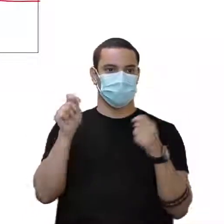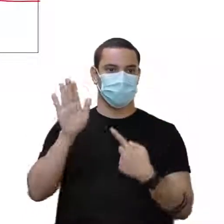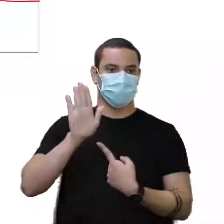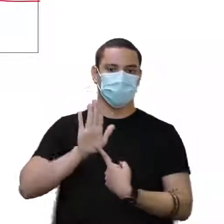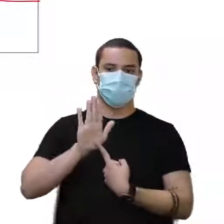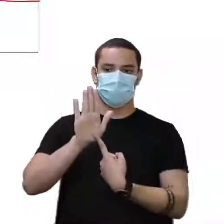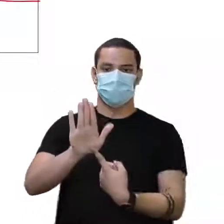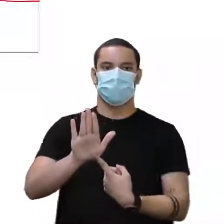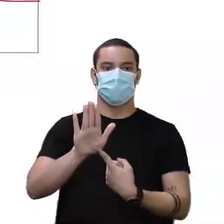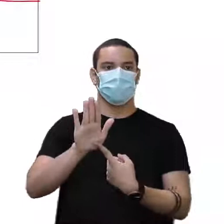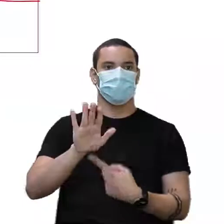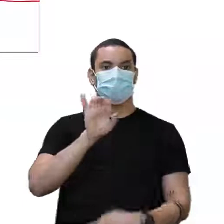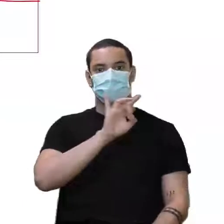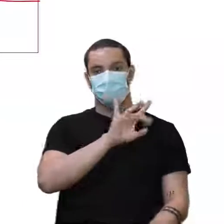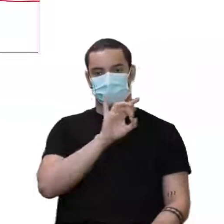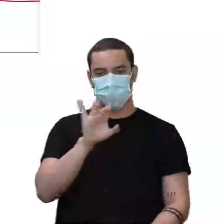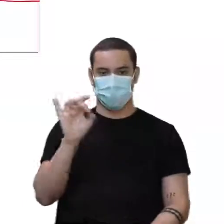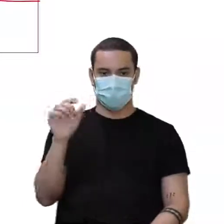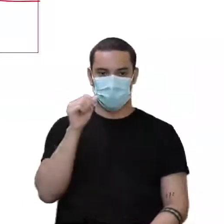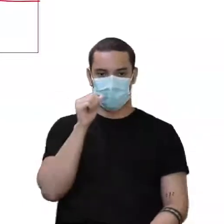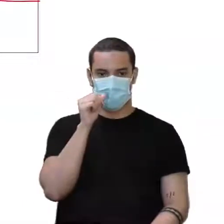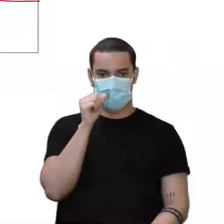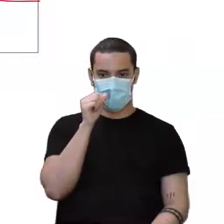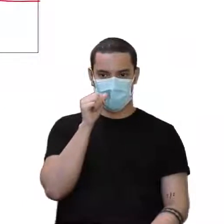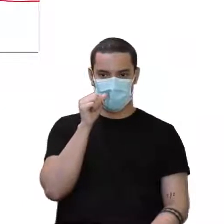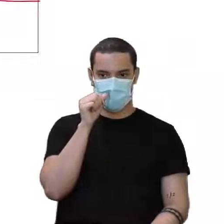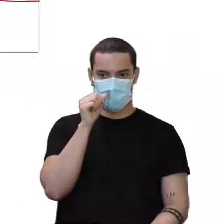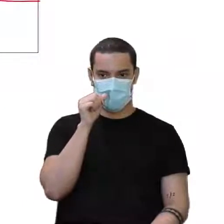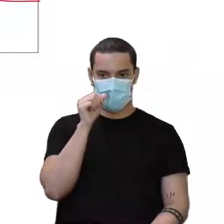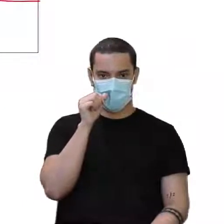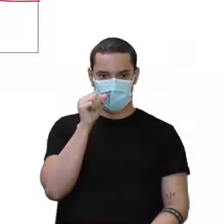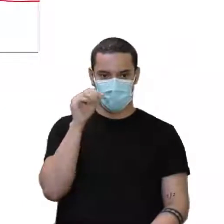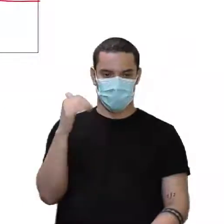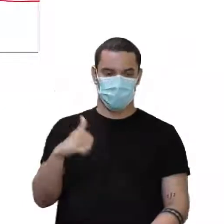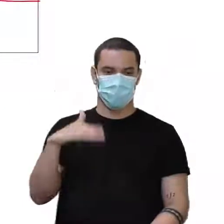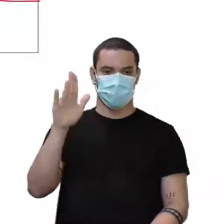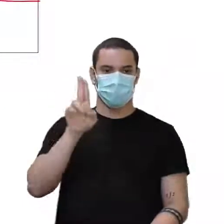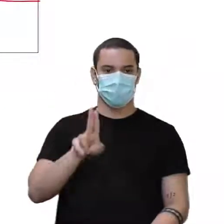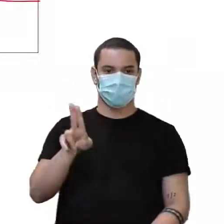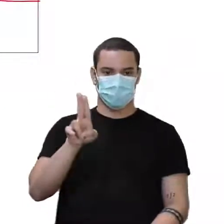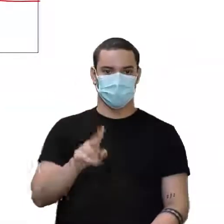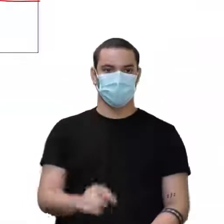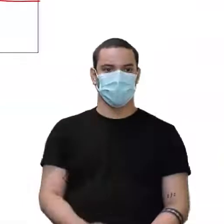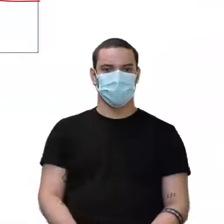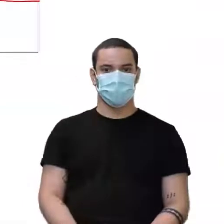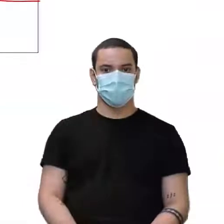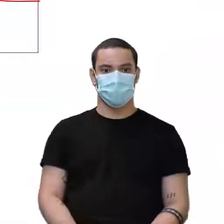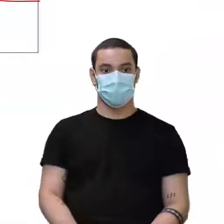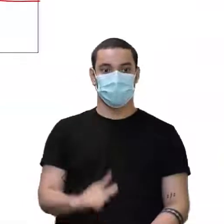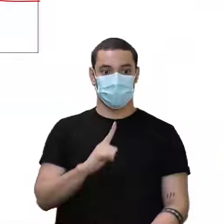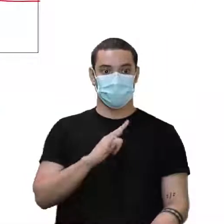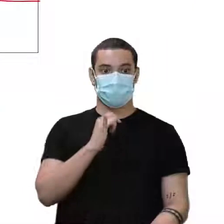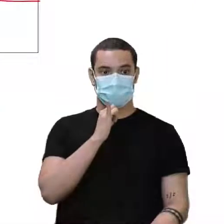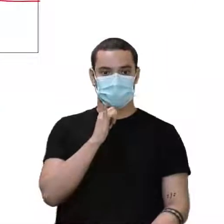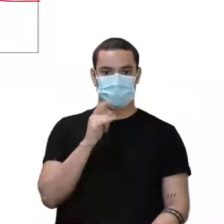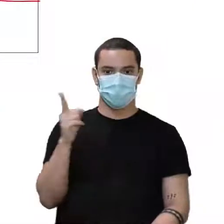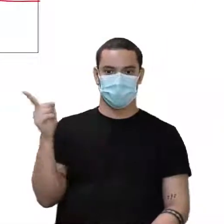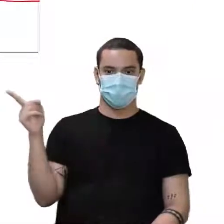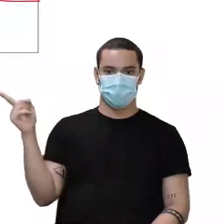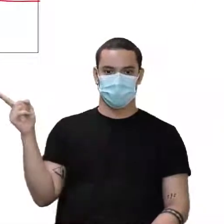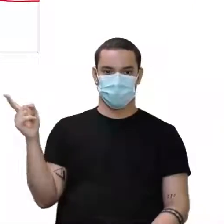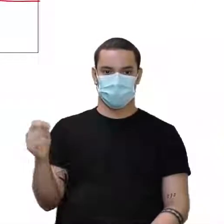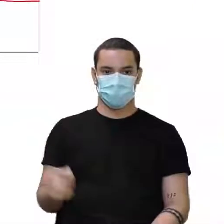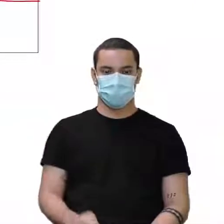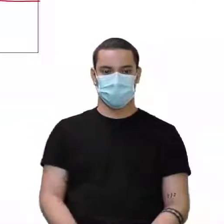indica para falar sobre cada um, certo? Os mais usados. Temos aqui os exemplos de 2. Ó, Mark and